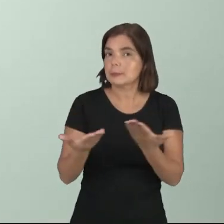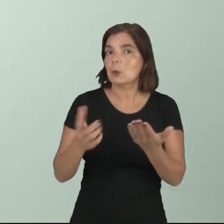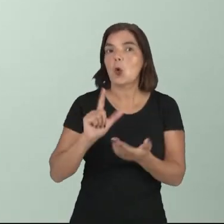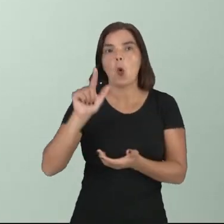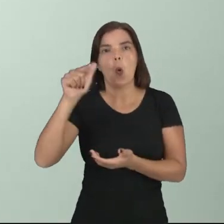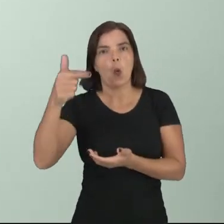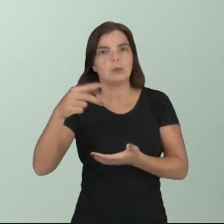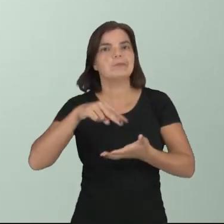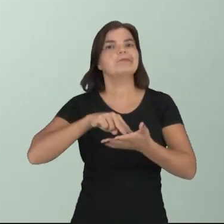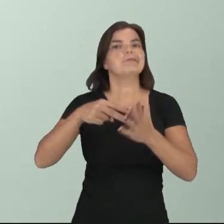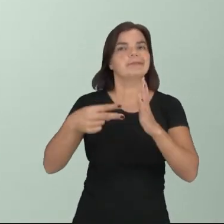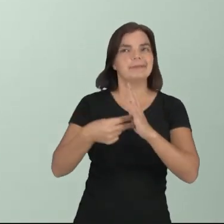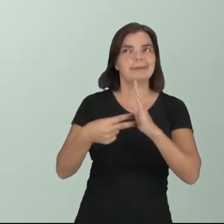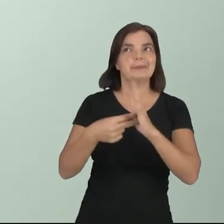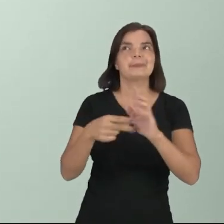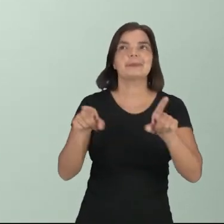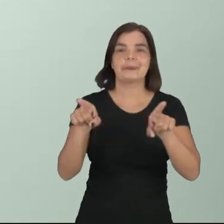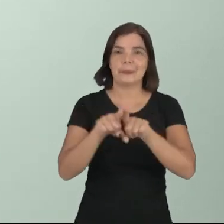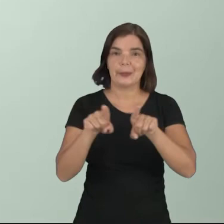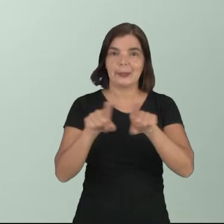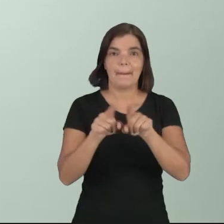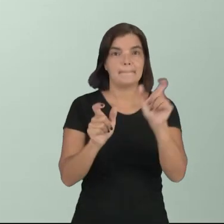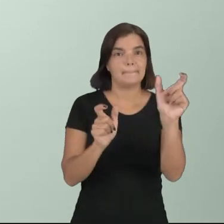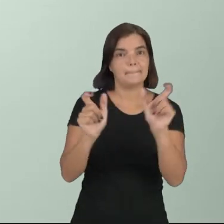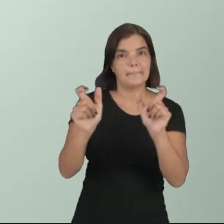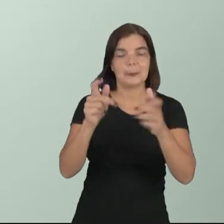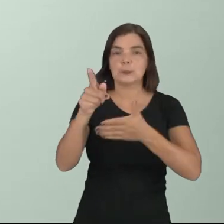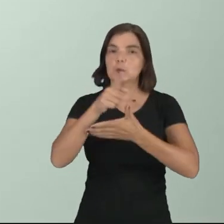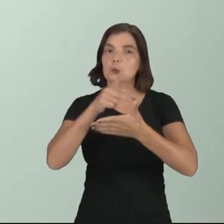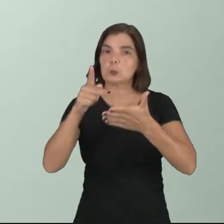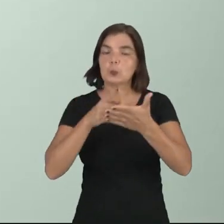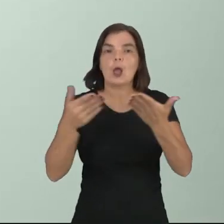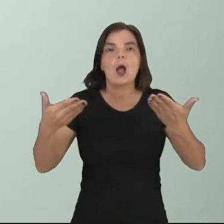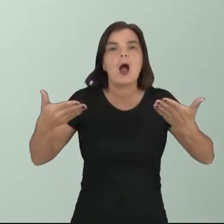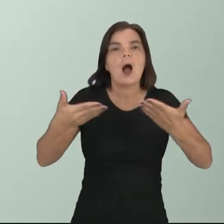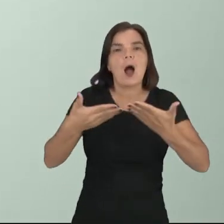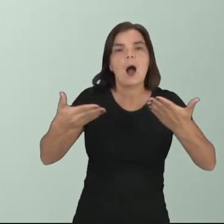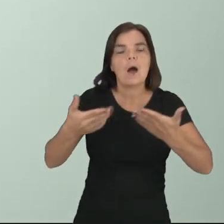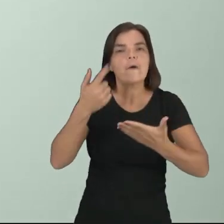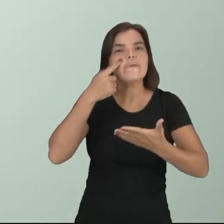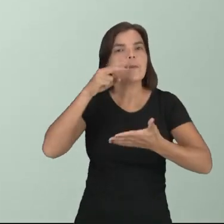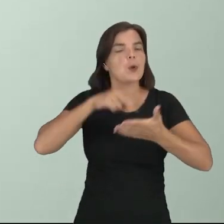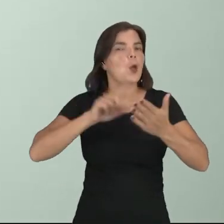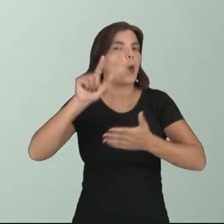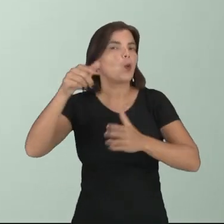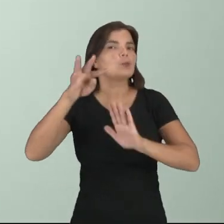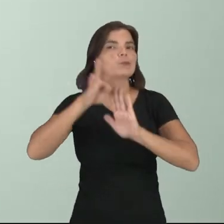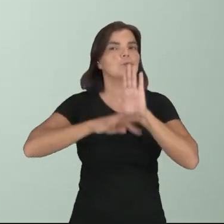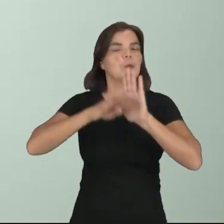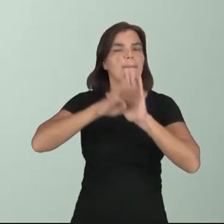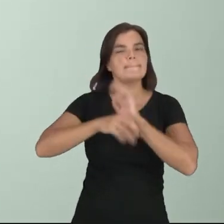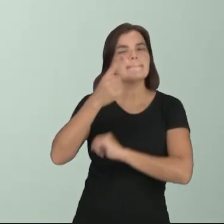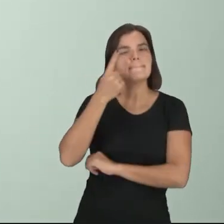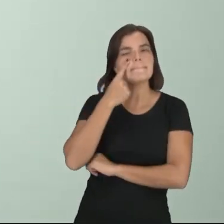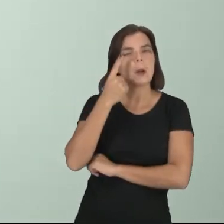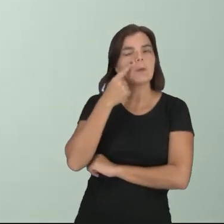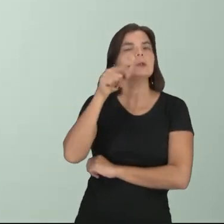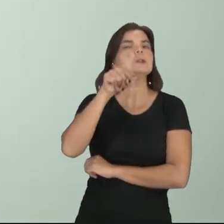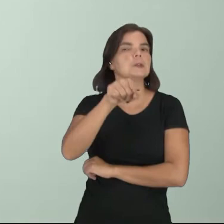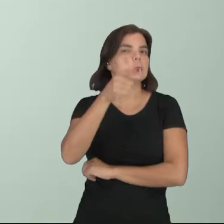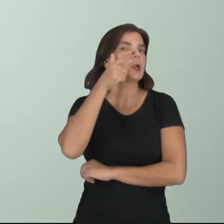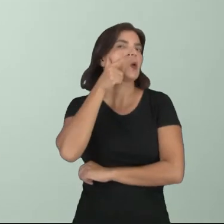embora haja outra intenção por trás das palavras do poema. E agora vamos ler outro texto, para observar se